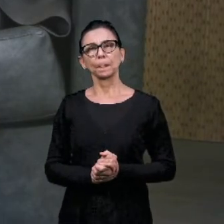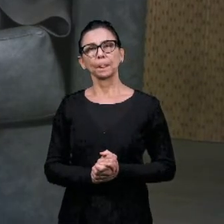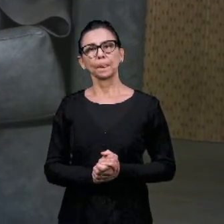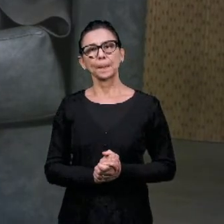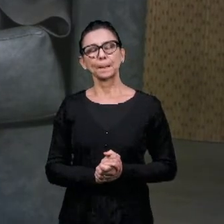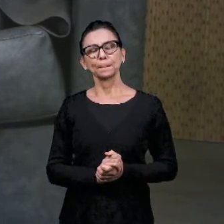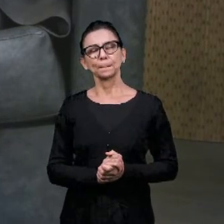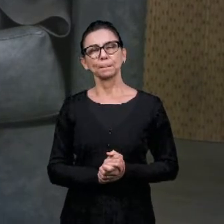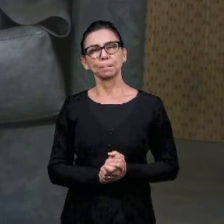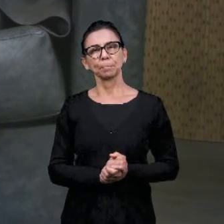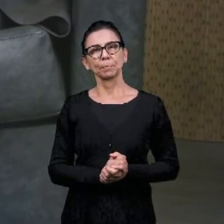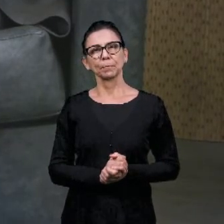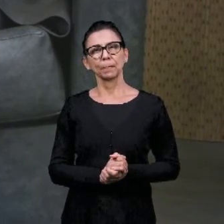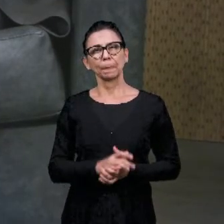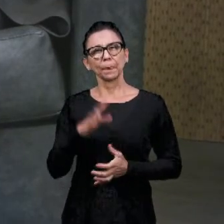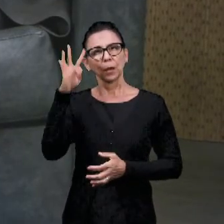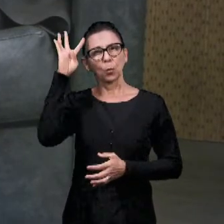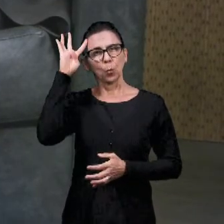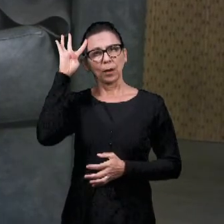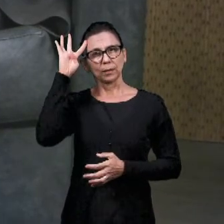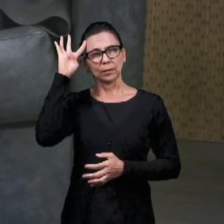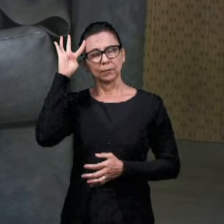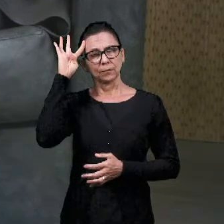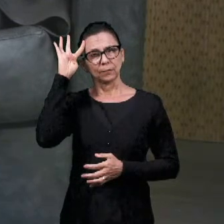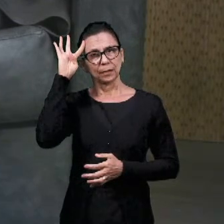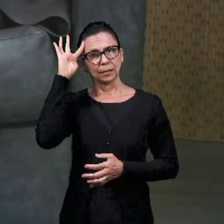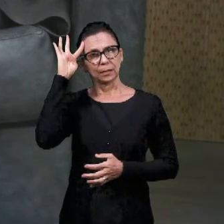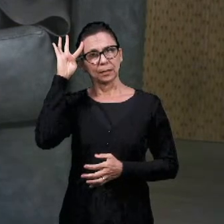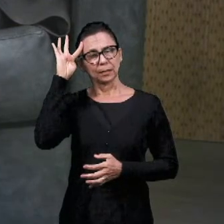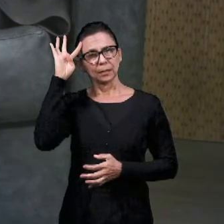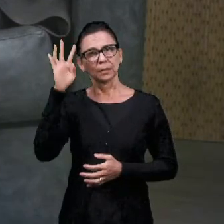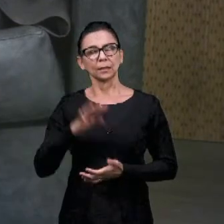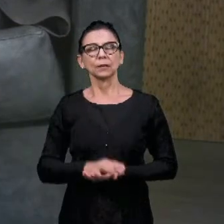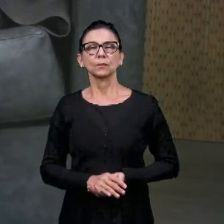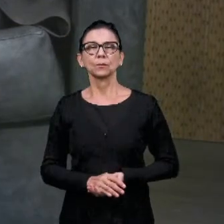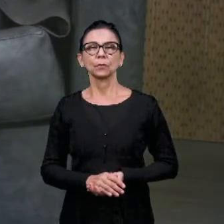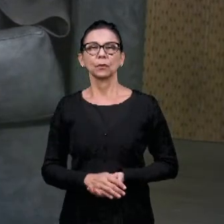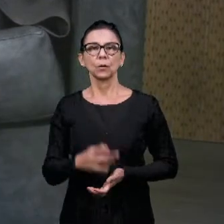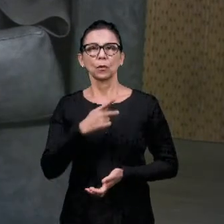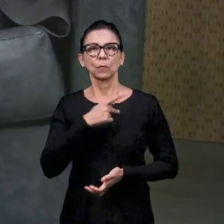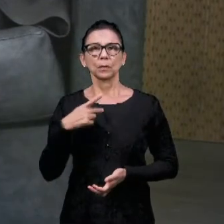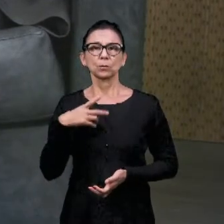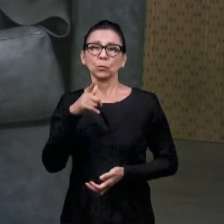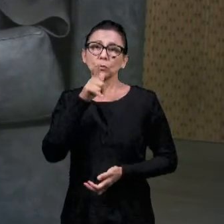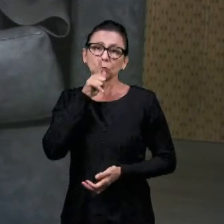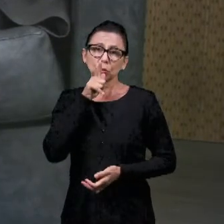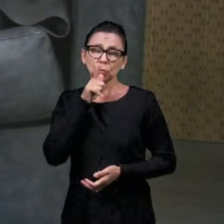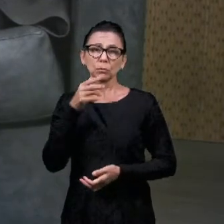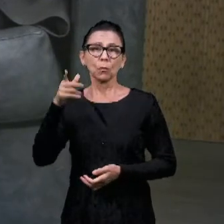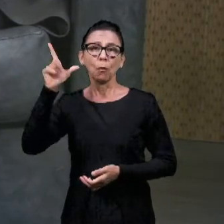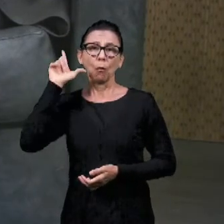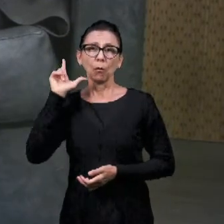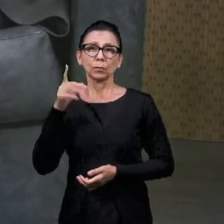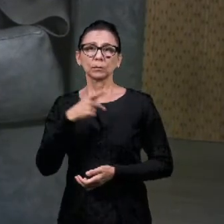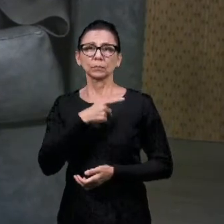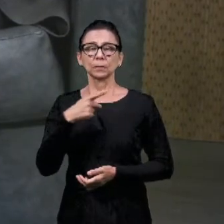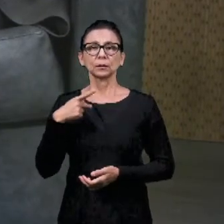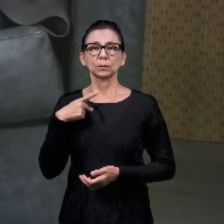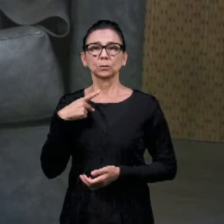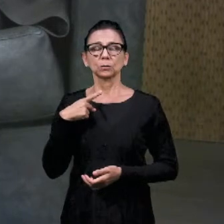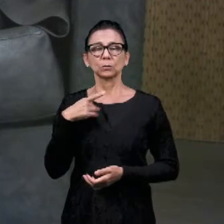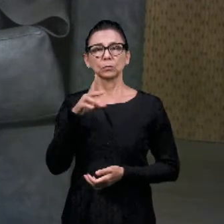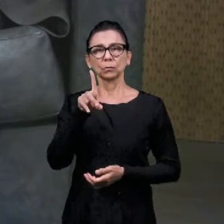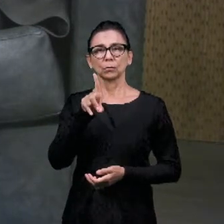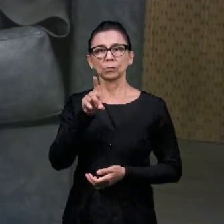na quarta-feira com o pastor Gilson, ontem com o pastor Diniz, Vamos fazer com o pastor Antônio Carlos novamente. Vamos pedir que ele fale um